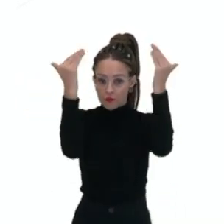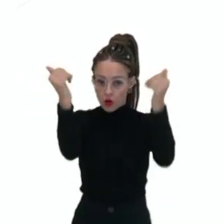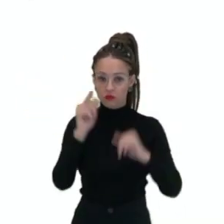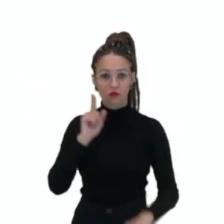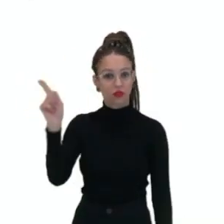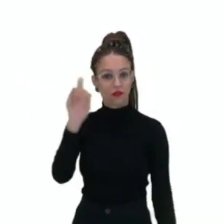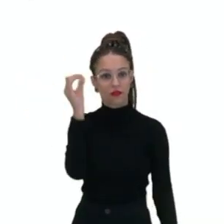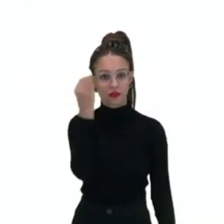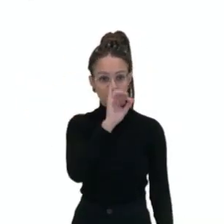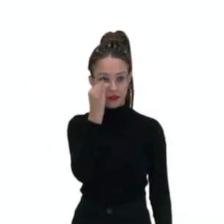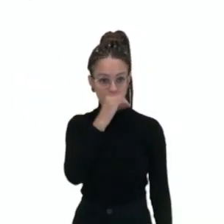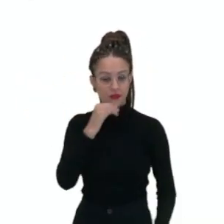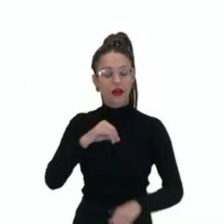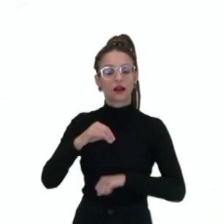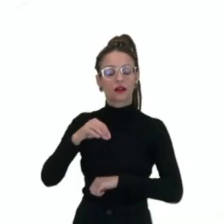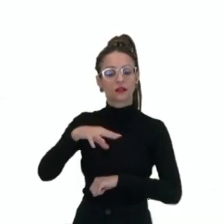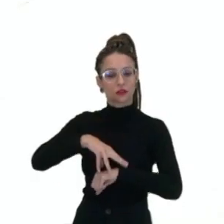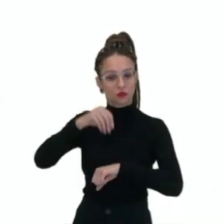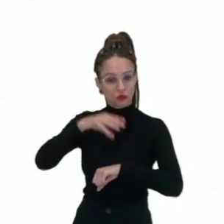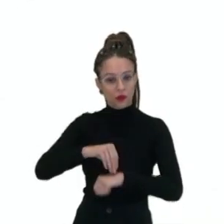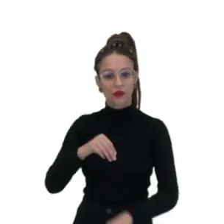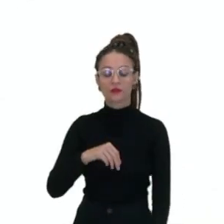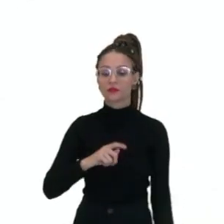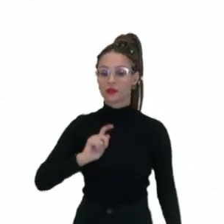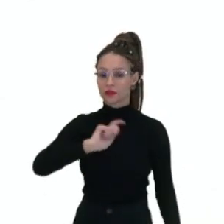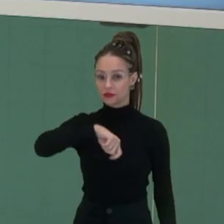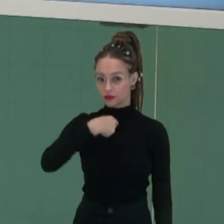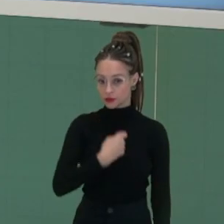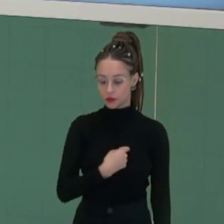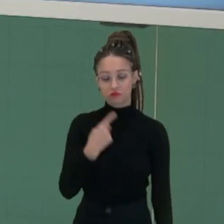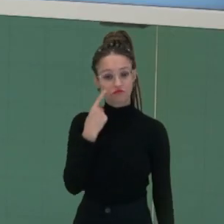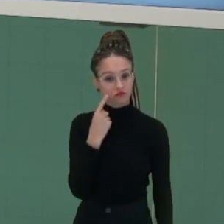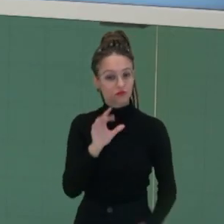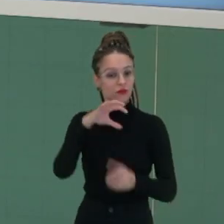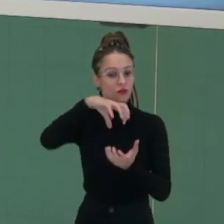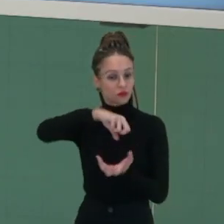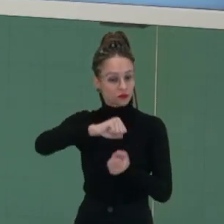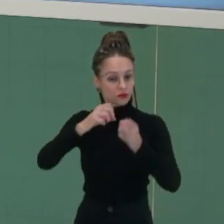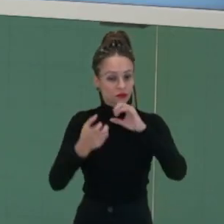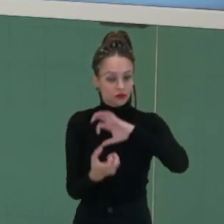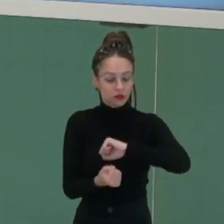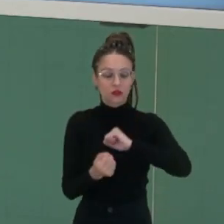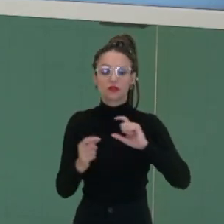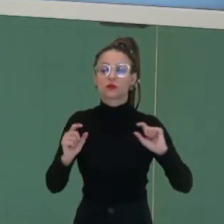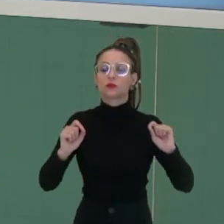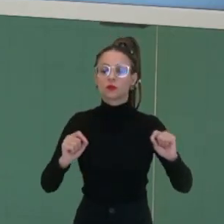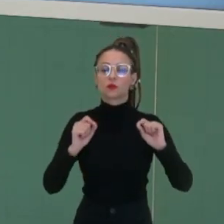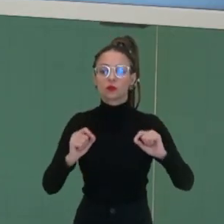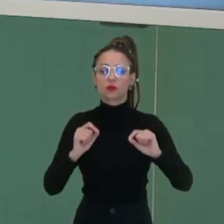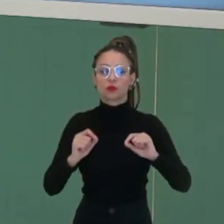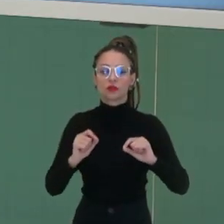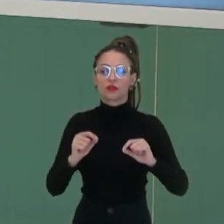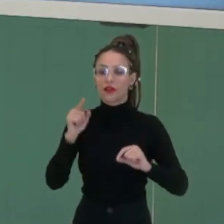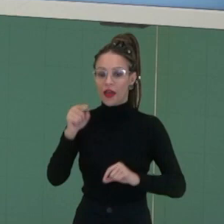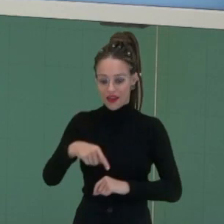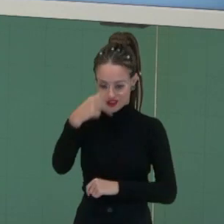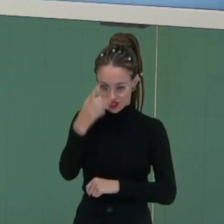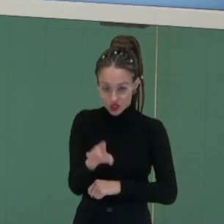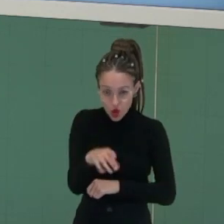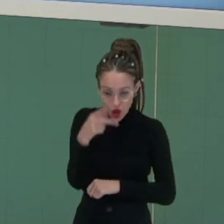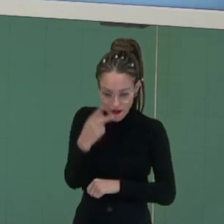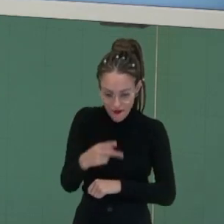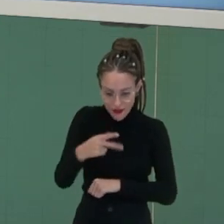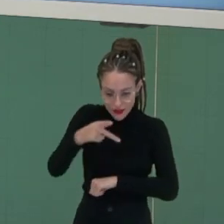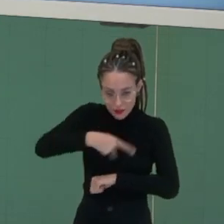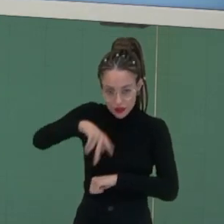na Itália, na Suécia, na Espanha. Reparem então que o artesanato acaba passando os limites territoriais